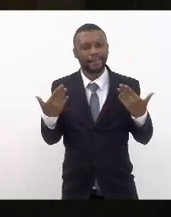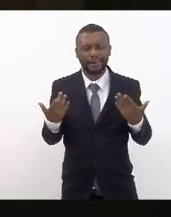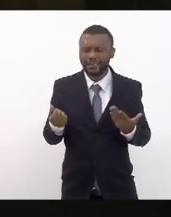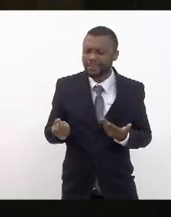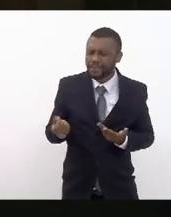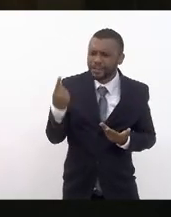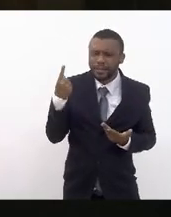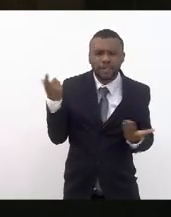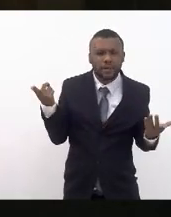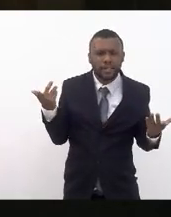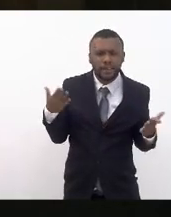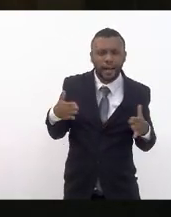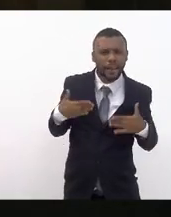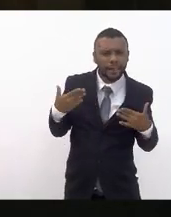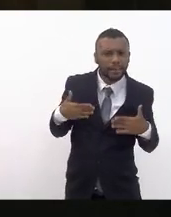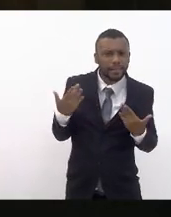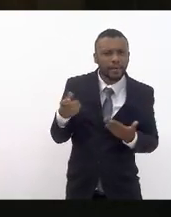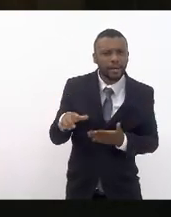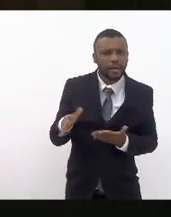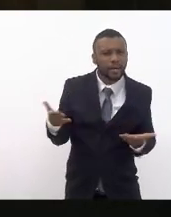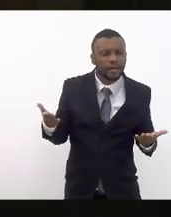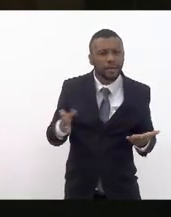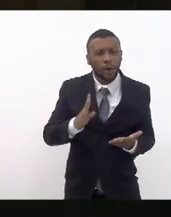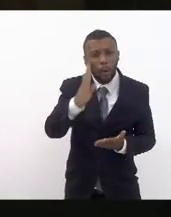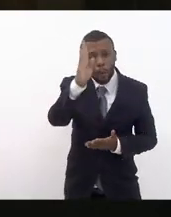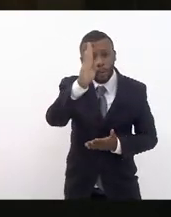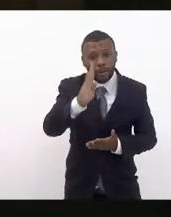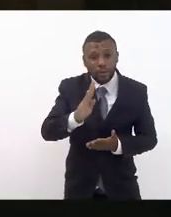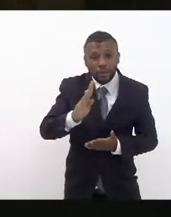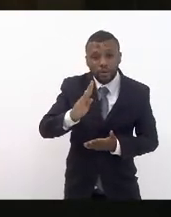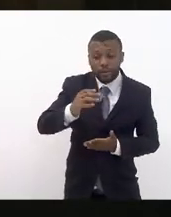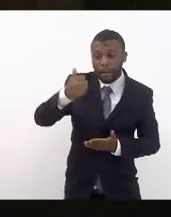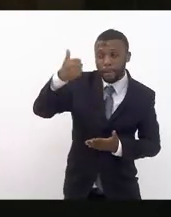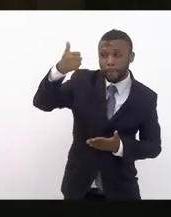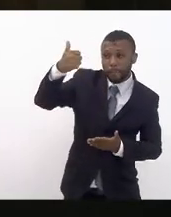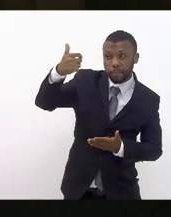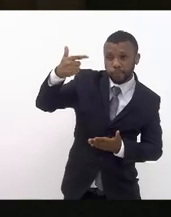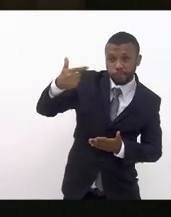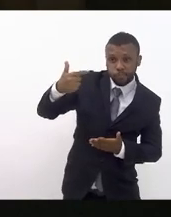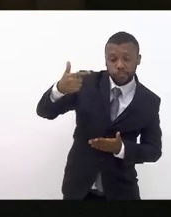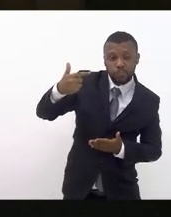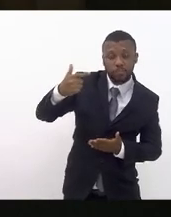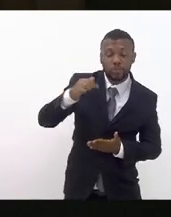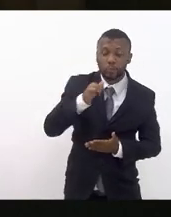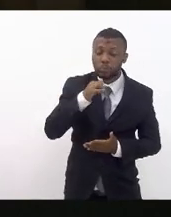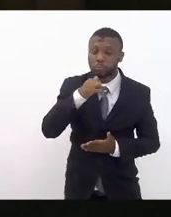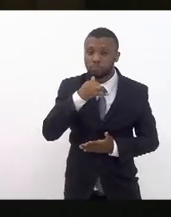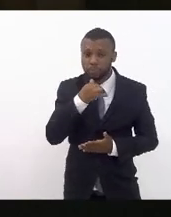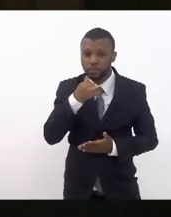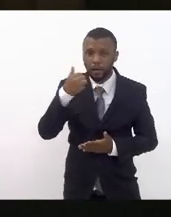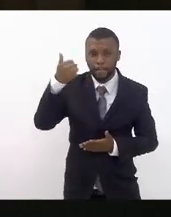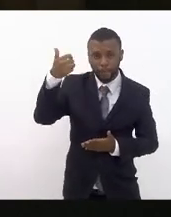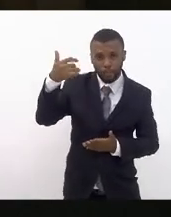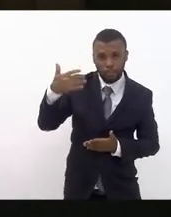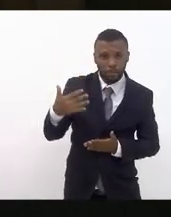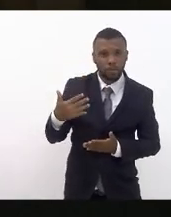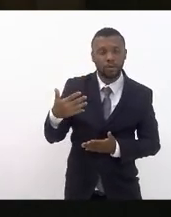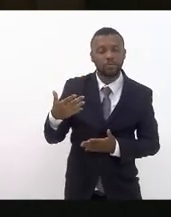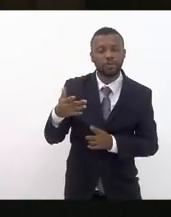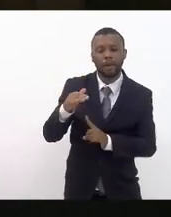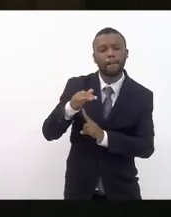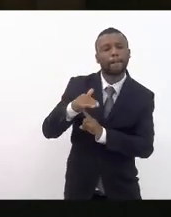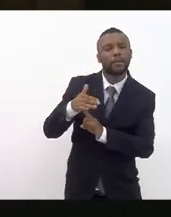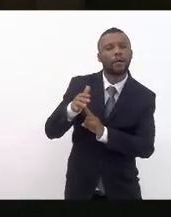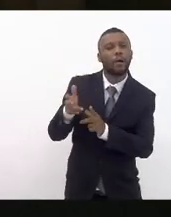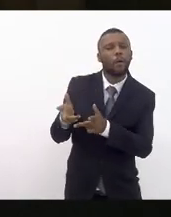essa? O Brasil ocupa o segundo lugar no triste ranking de exploração sexual